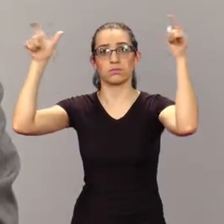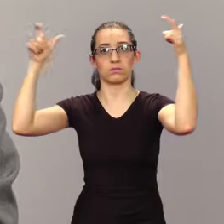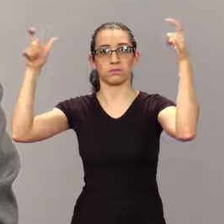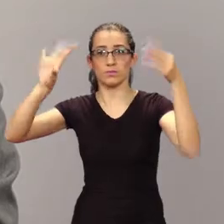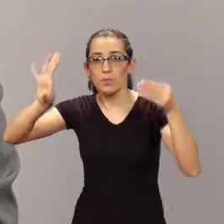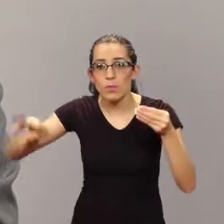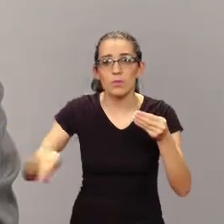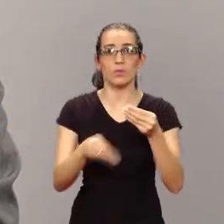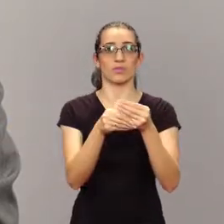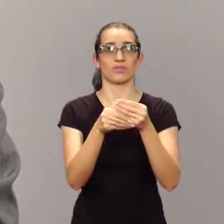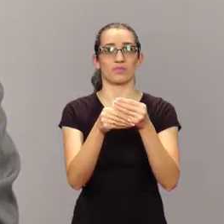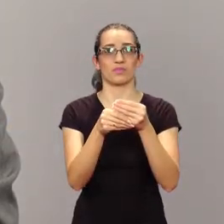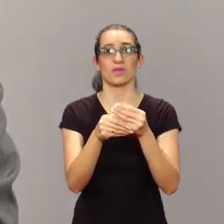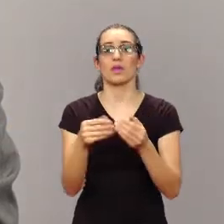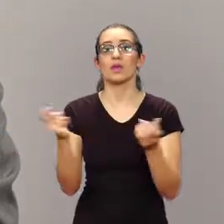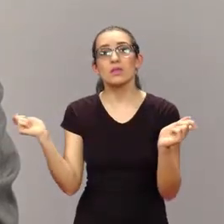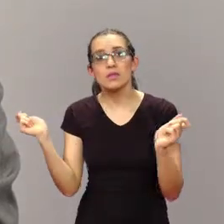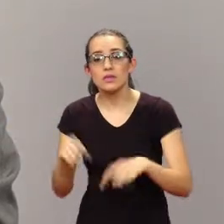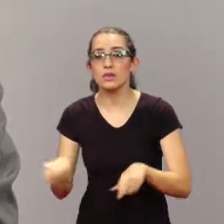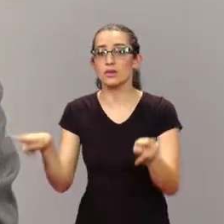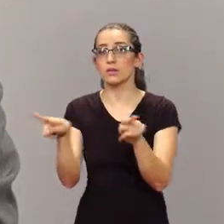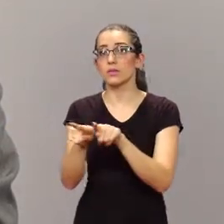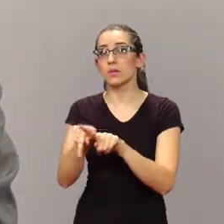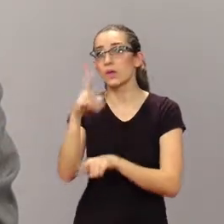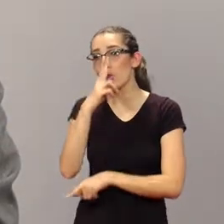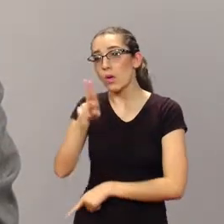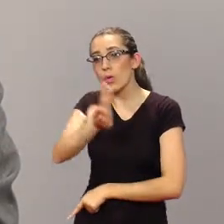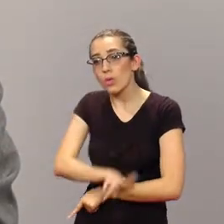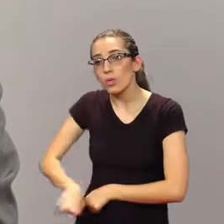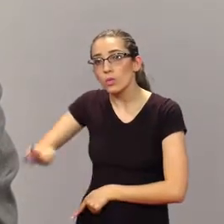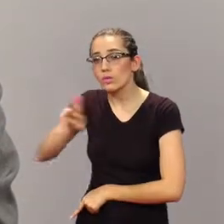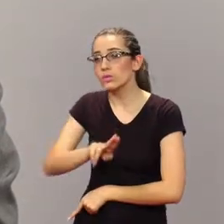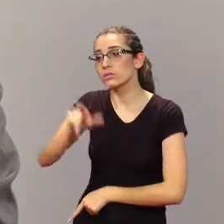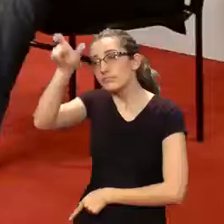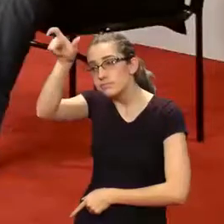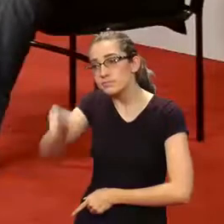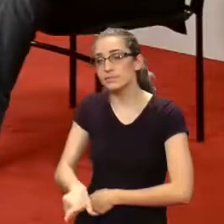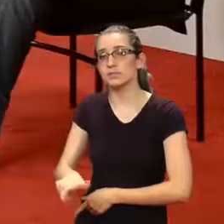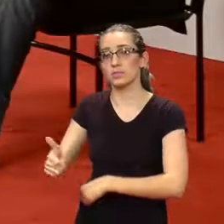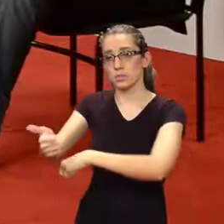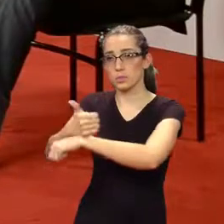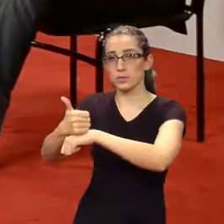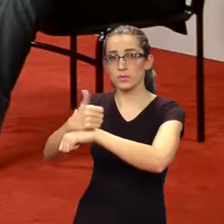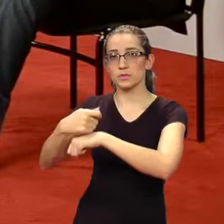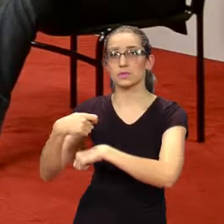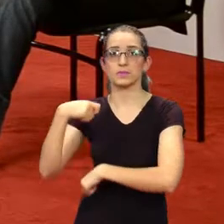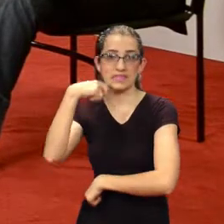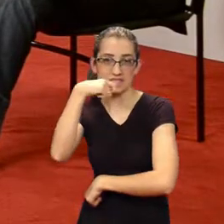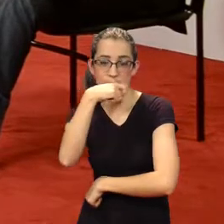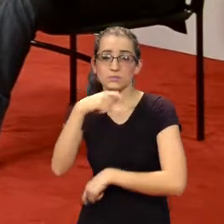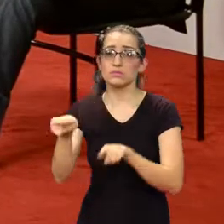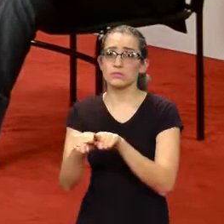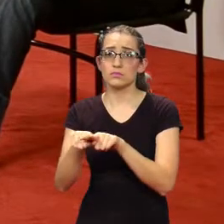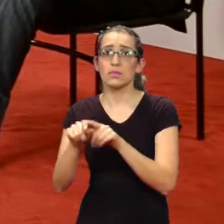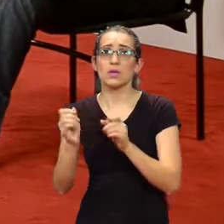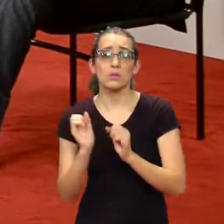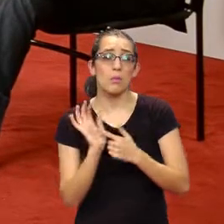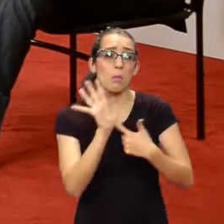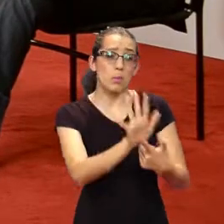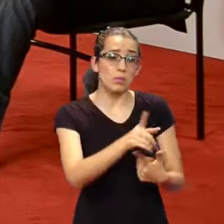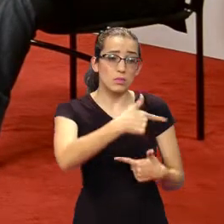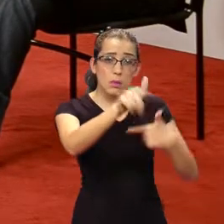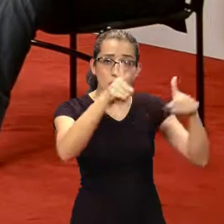esse conhecimento de uso mais prático para o cirurgião dentista e também para o público que